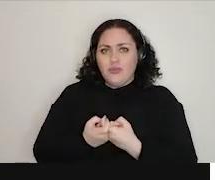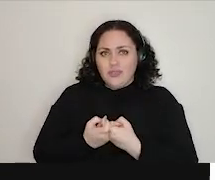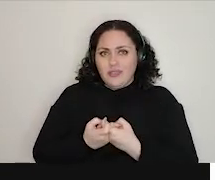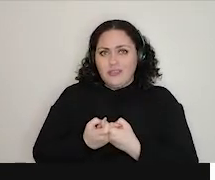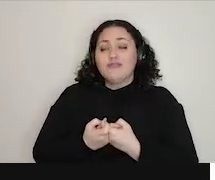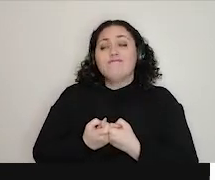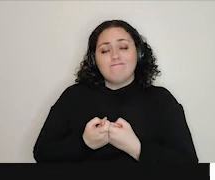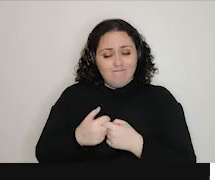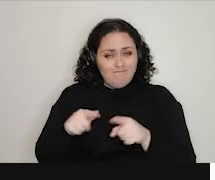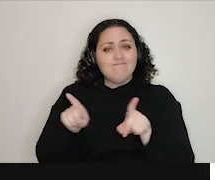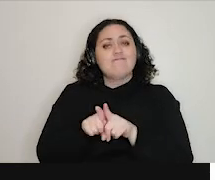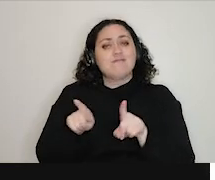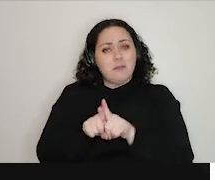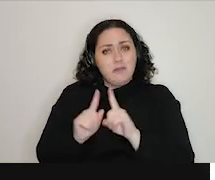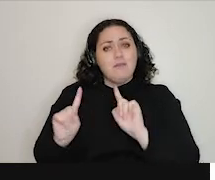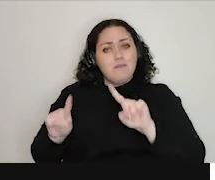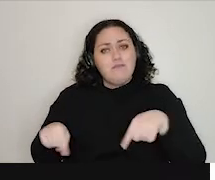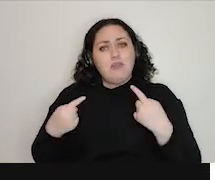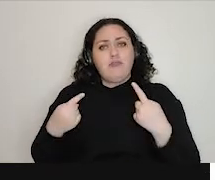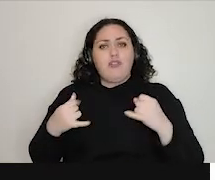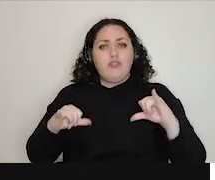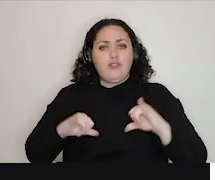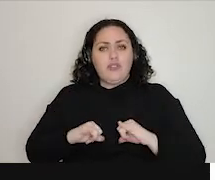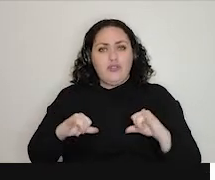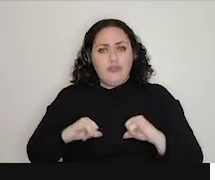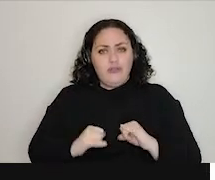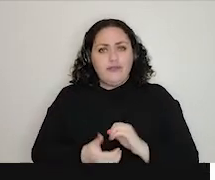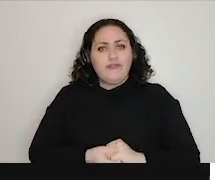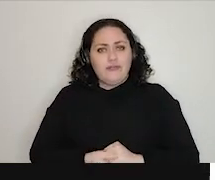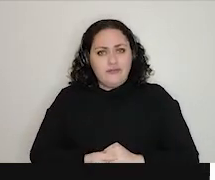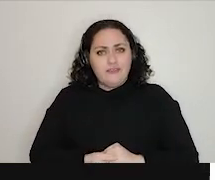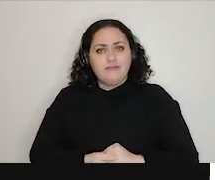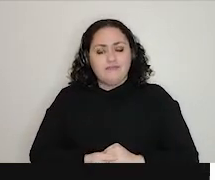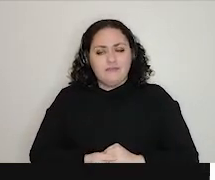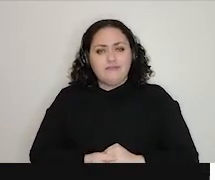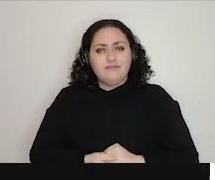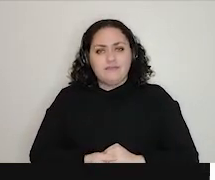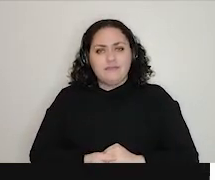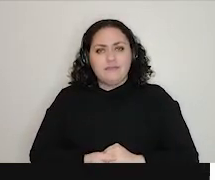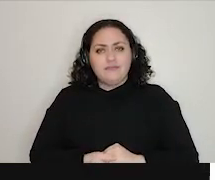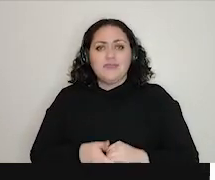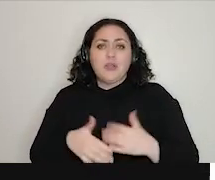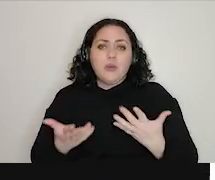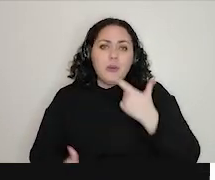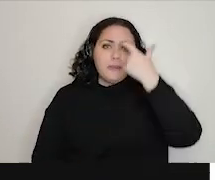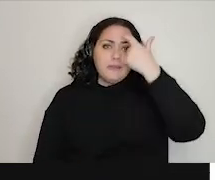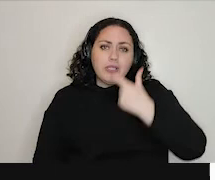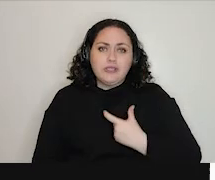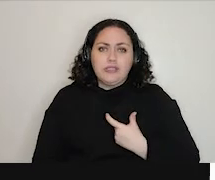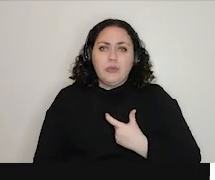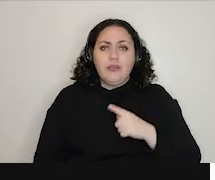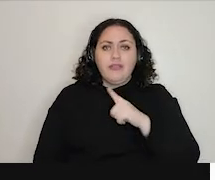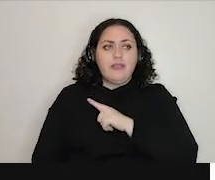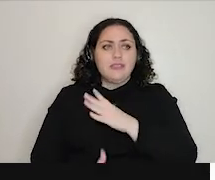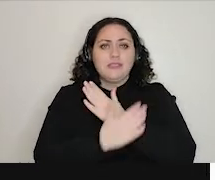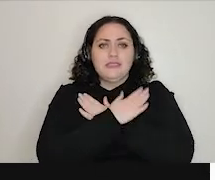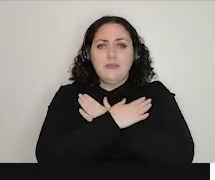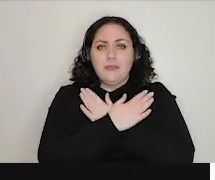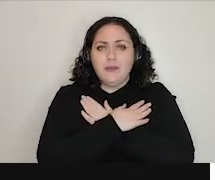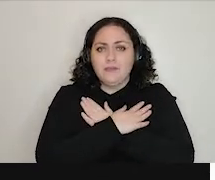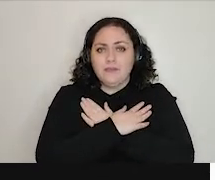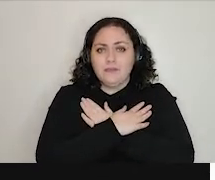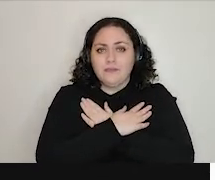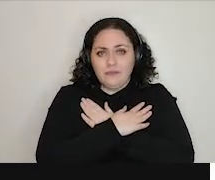sexual, também produziu sofrimento. O quanto esse indivíduo, né, que perdeu o emprego, né, teve